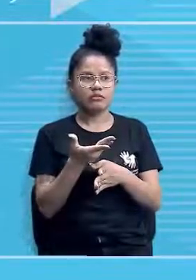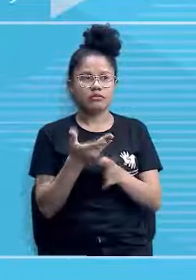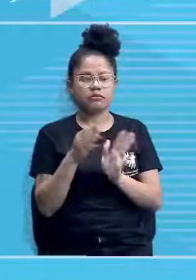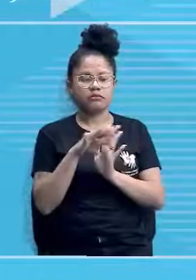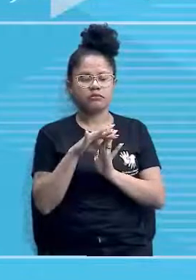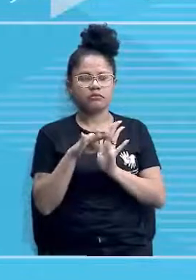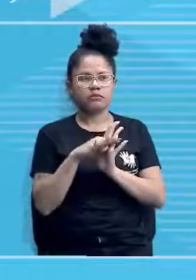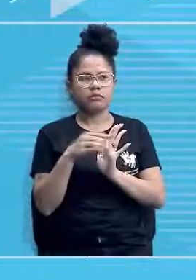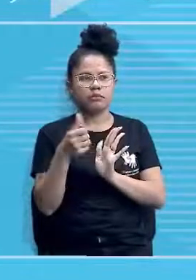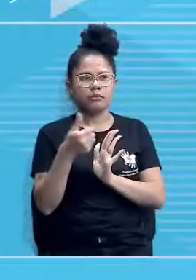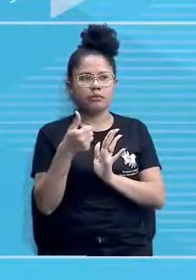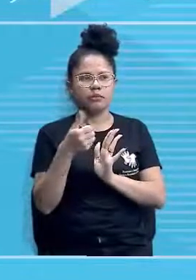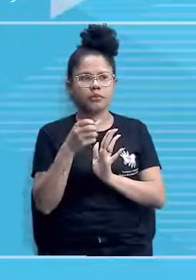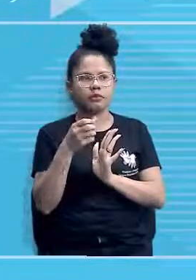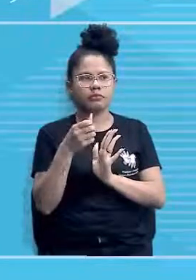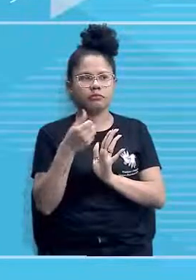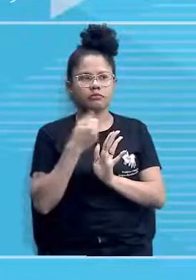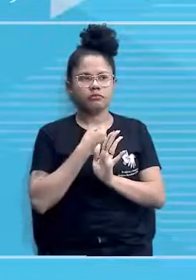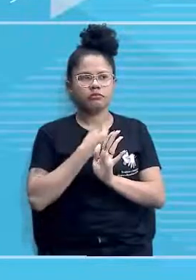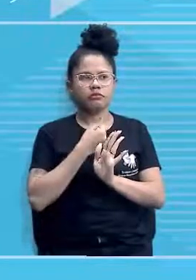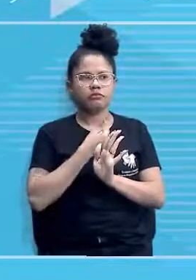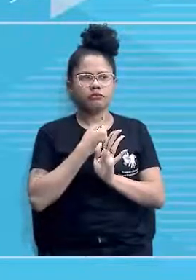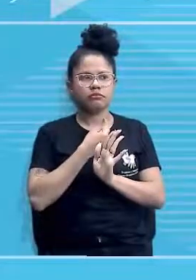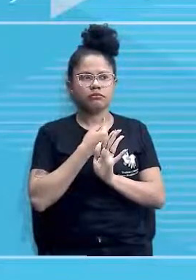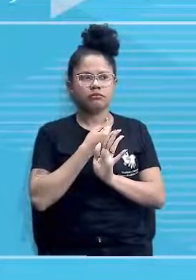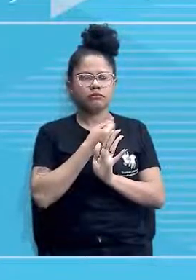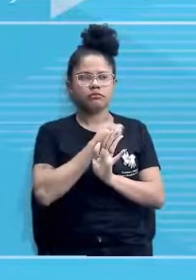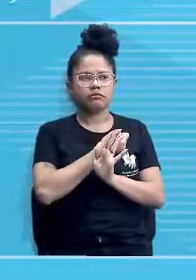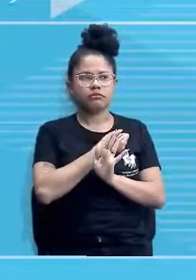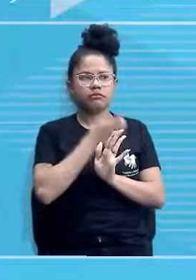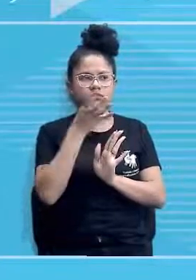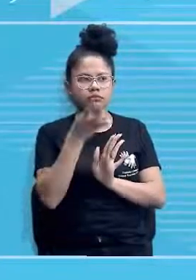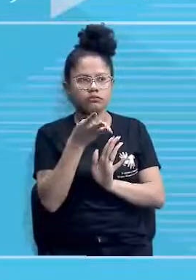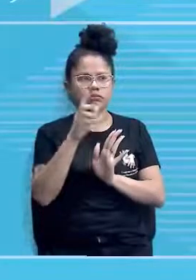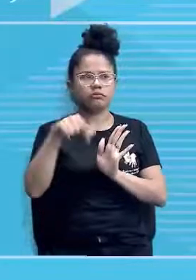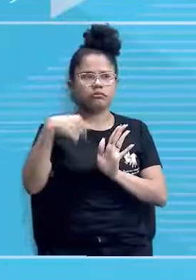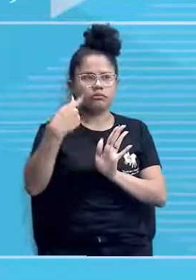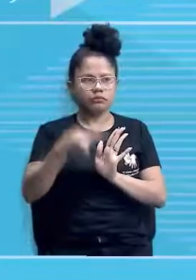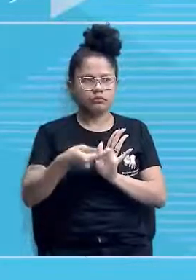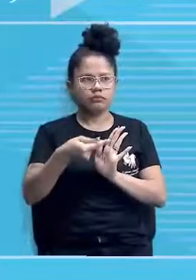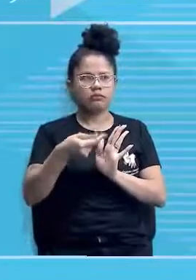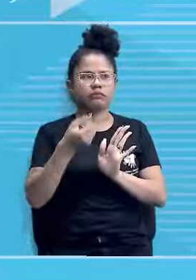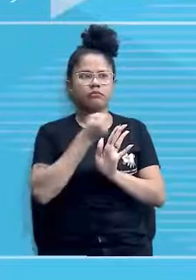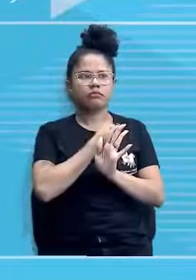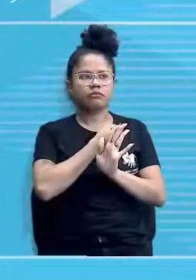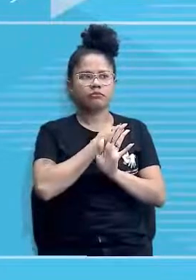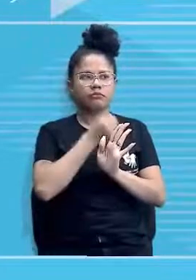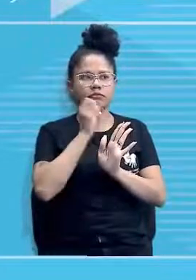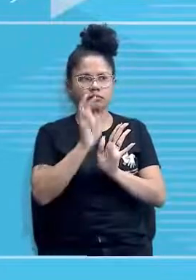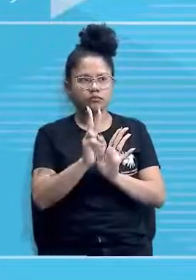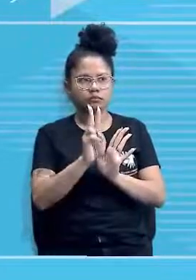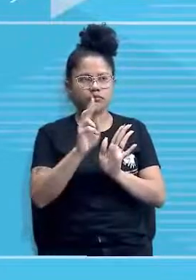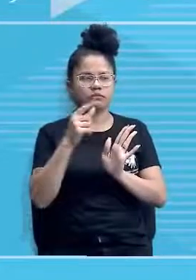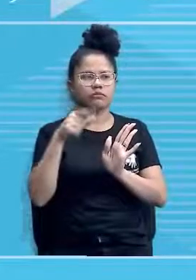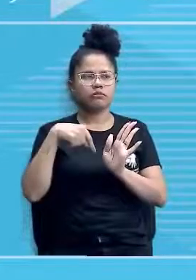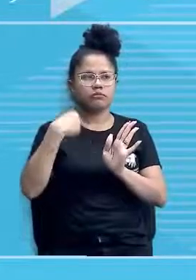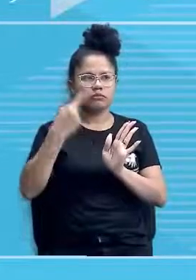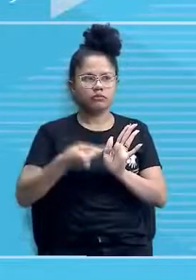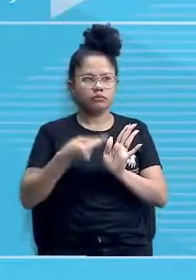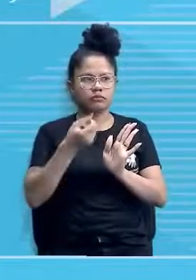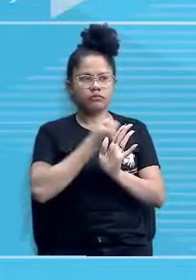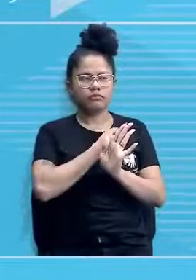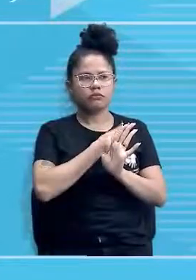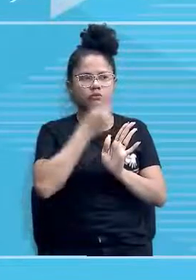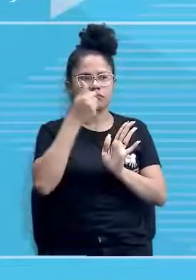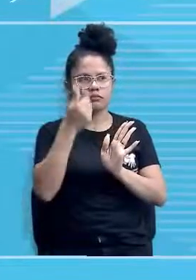a outra 4644 carbonos vai seria um então ficaria 421 e o por